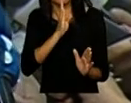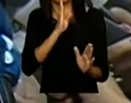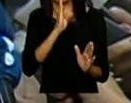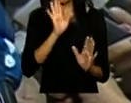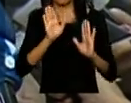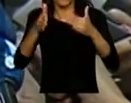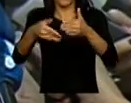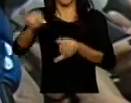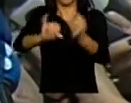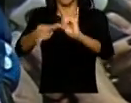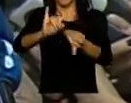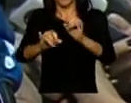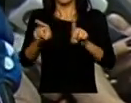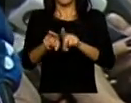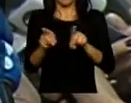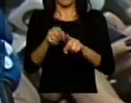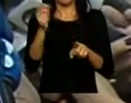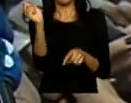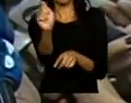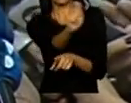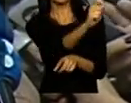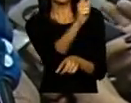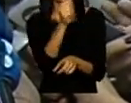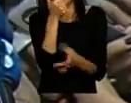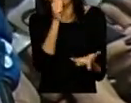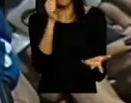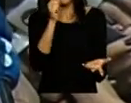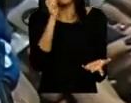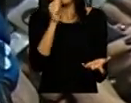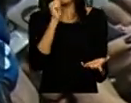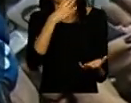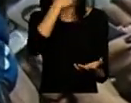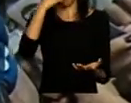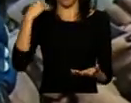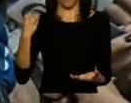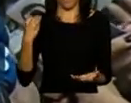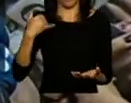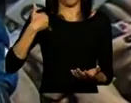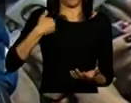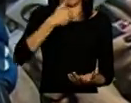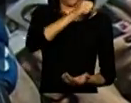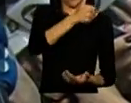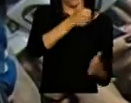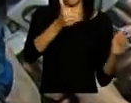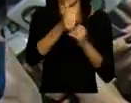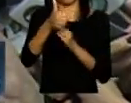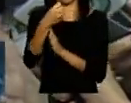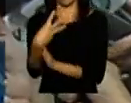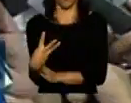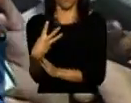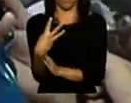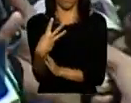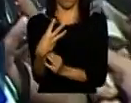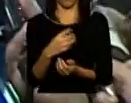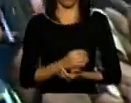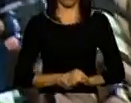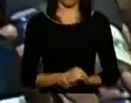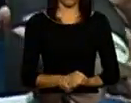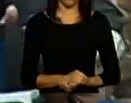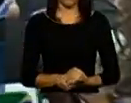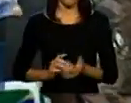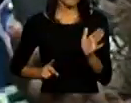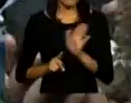um público que o povo brasileiro não está acostumado a vacinar que são meninas pré-adolescentes de 11 a 13 anos de idade e